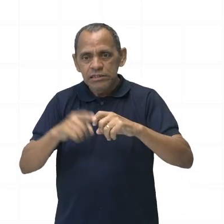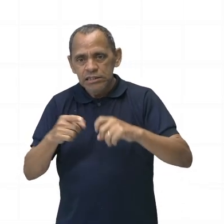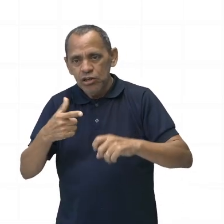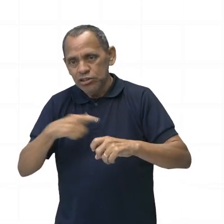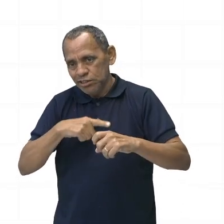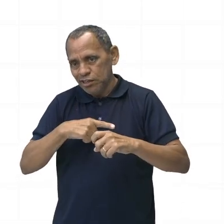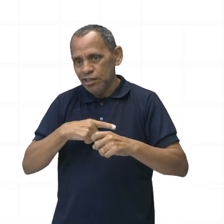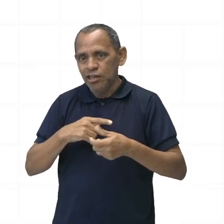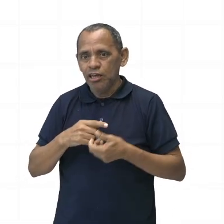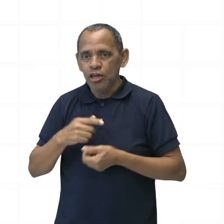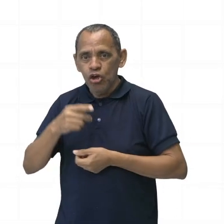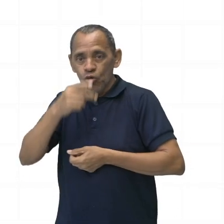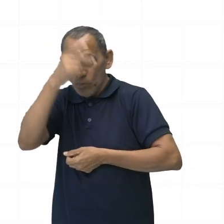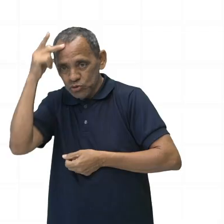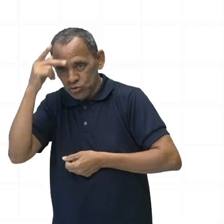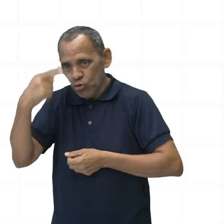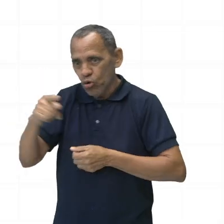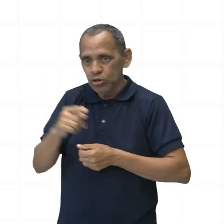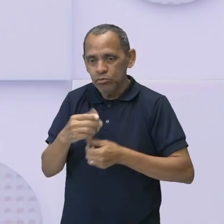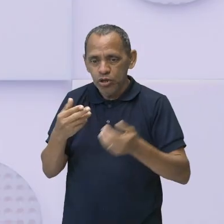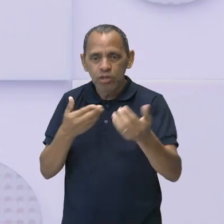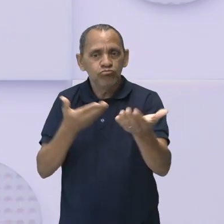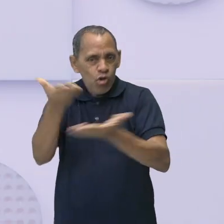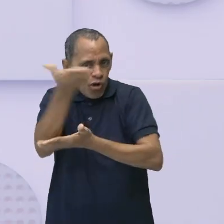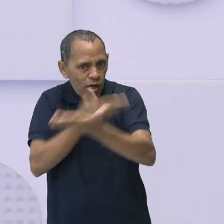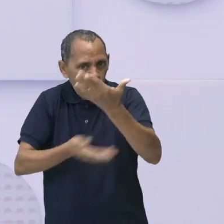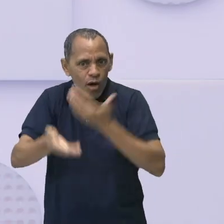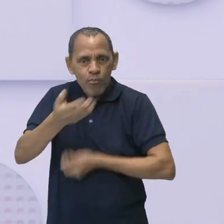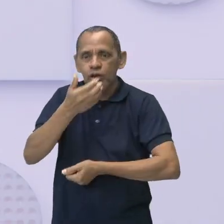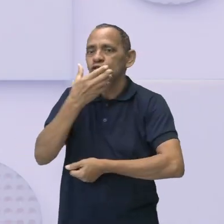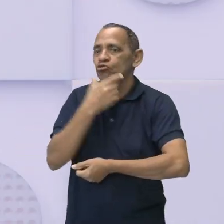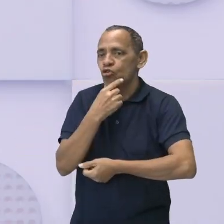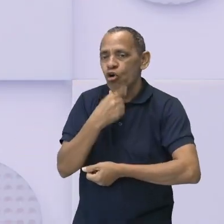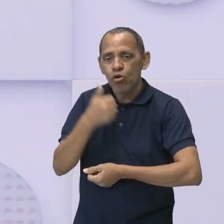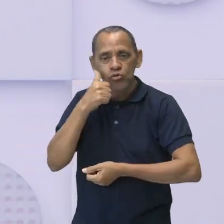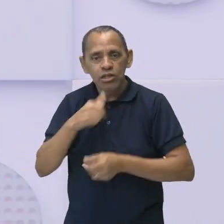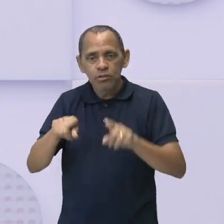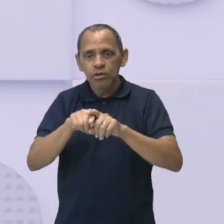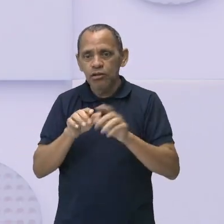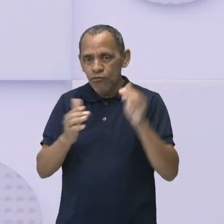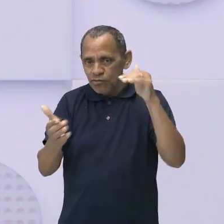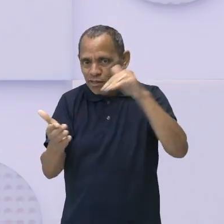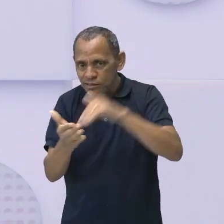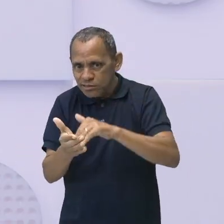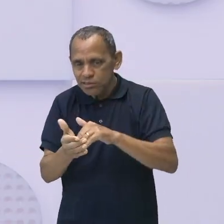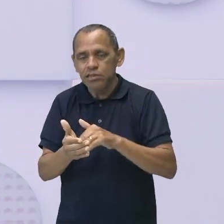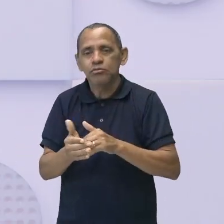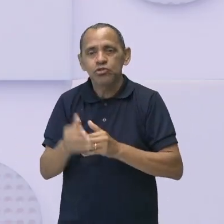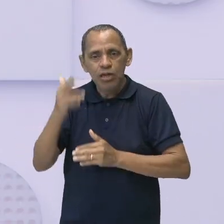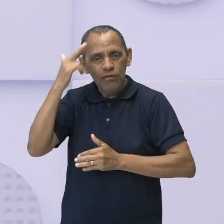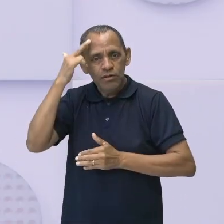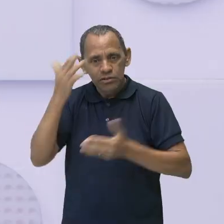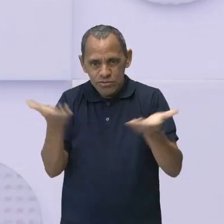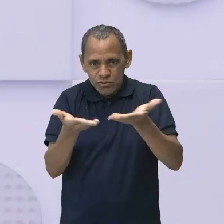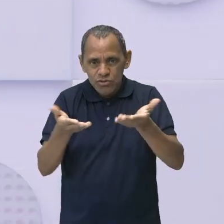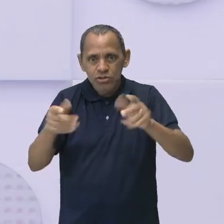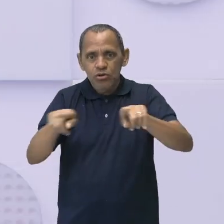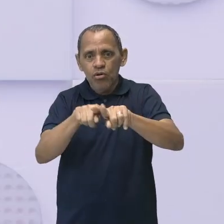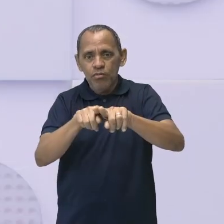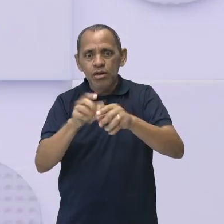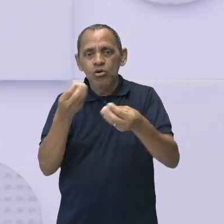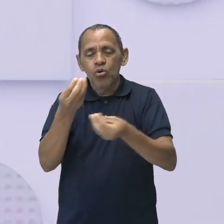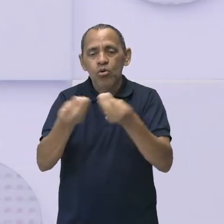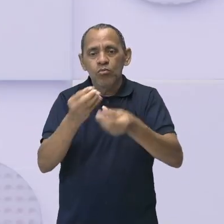da parceria entre homens e mulheres. Então, nós terminamos essa reflexão de hoje, que nós